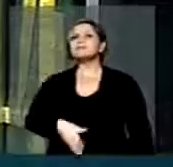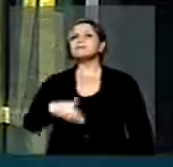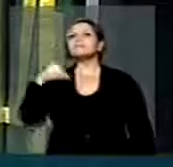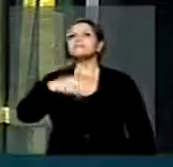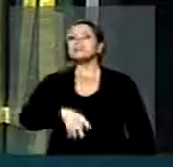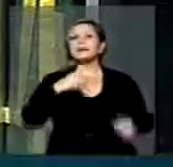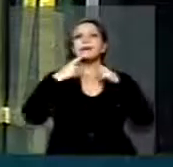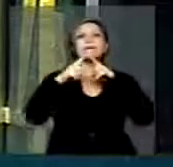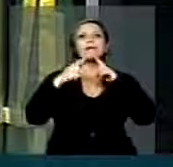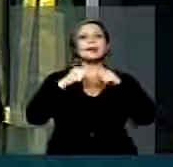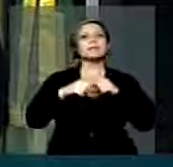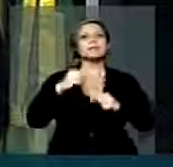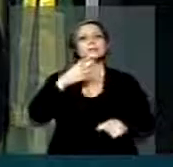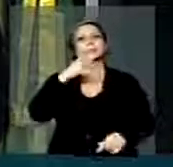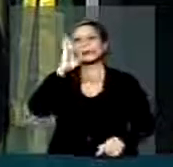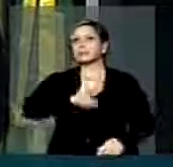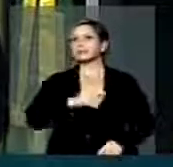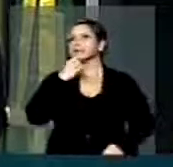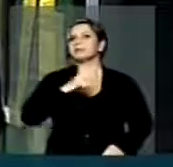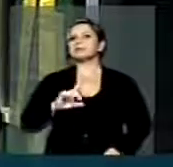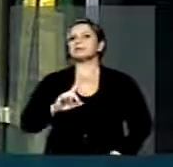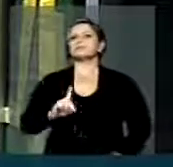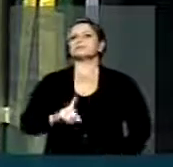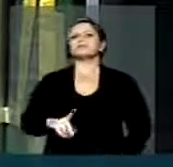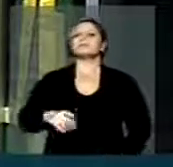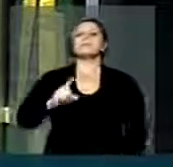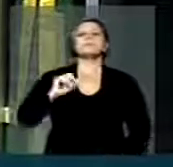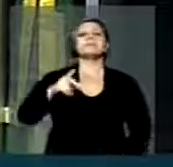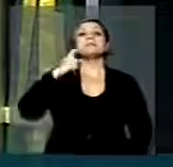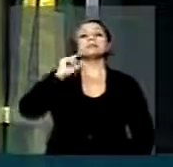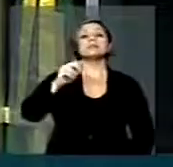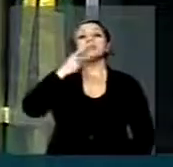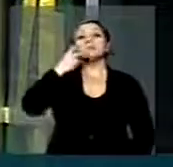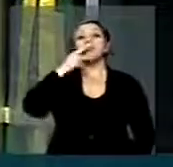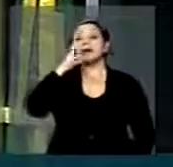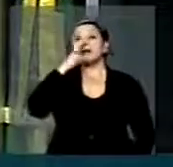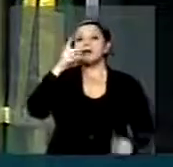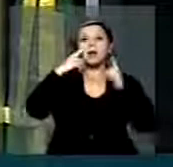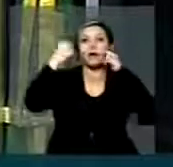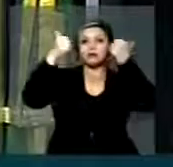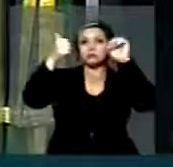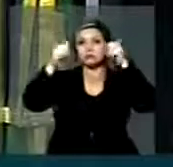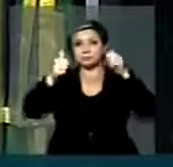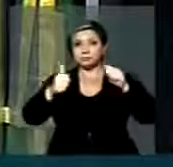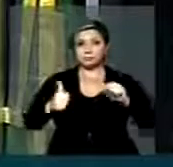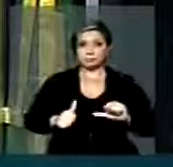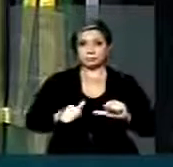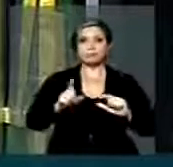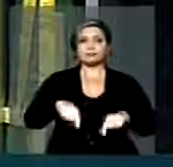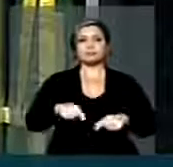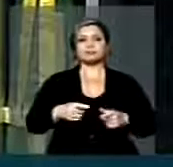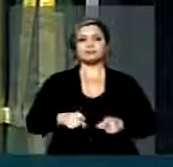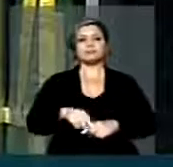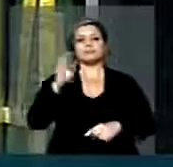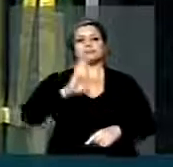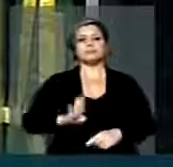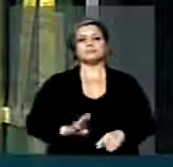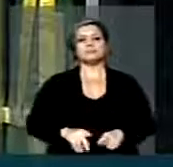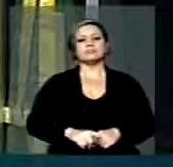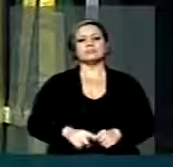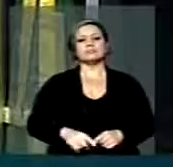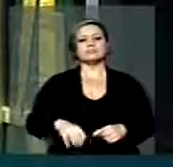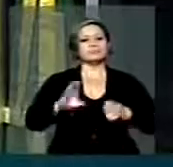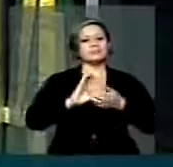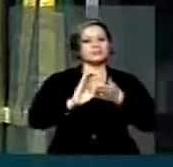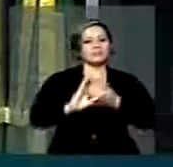bem. Mas quem vai falar que não está bem são as agências de risco, é quem investe. O governo morre de medo de ter essa